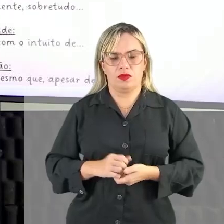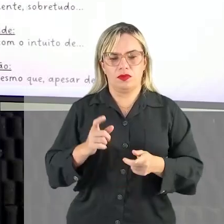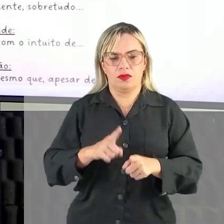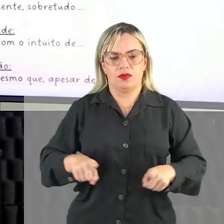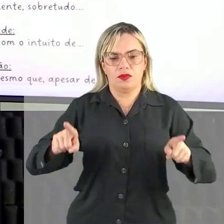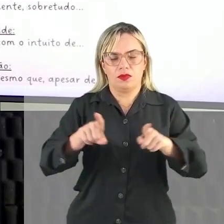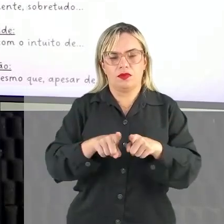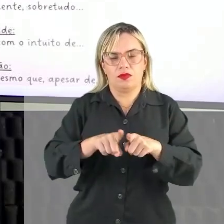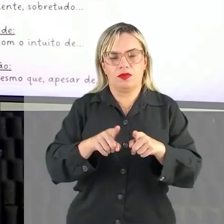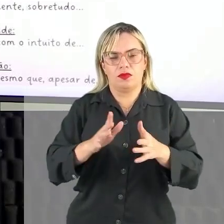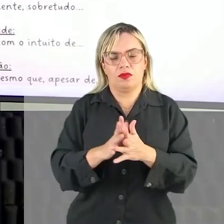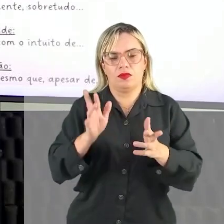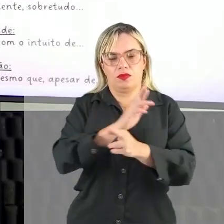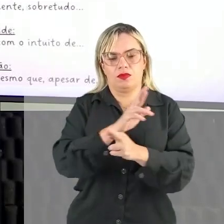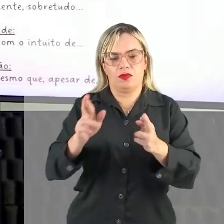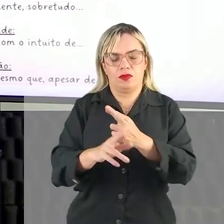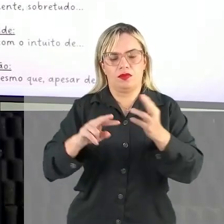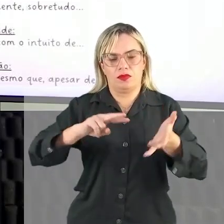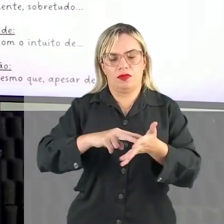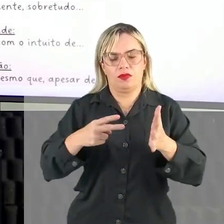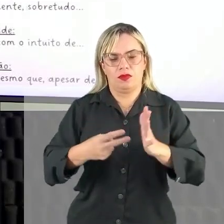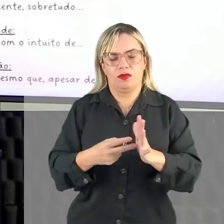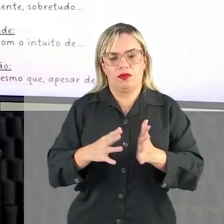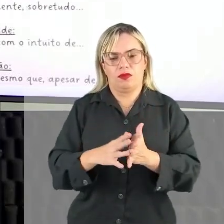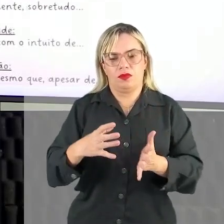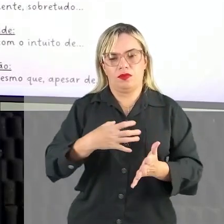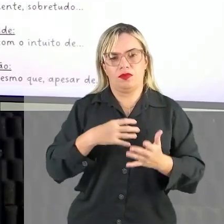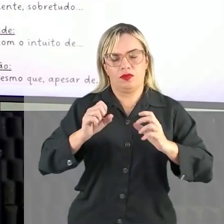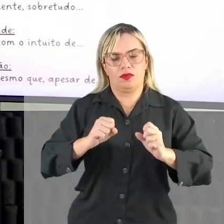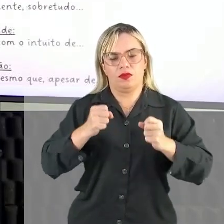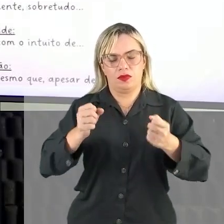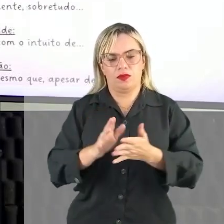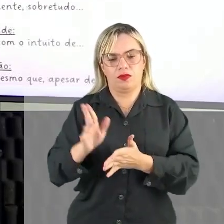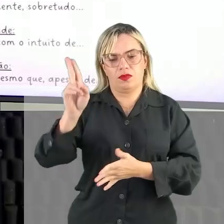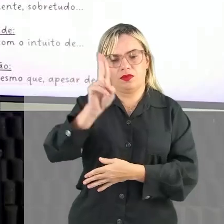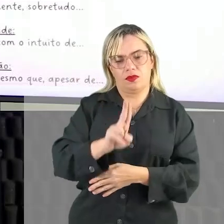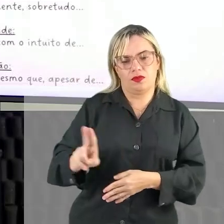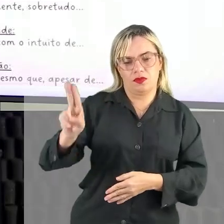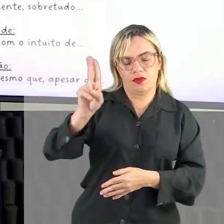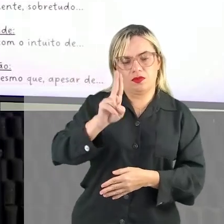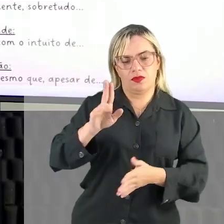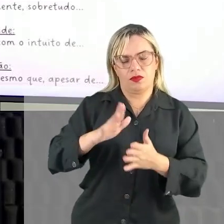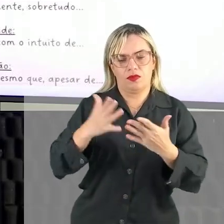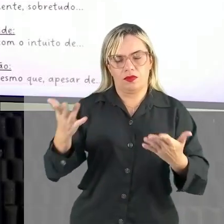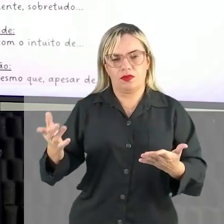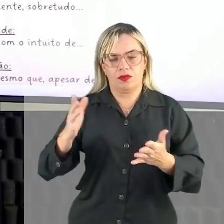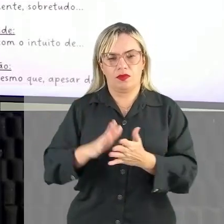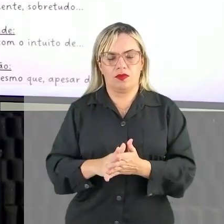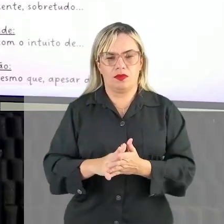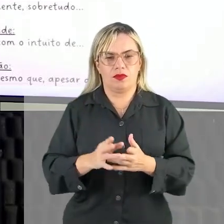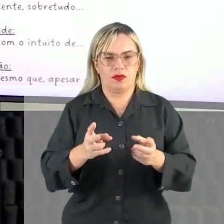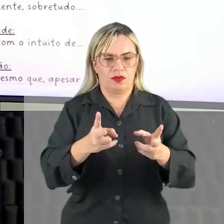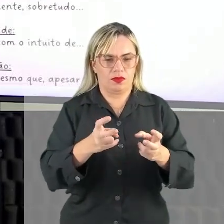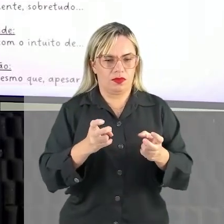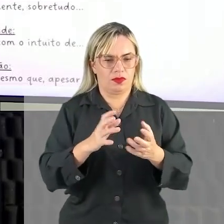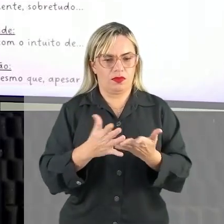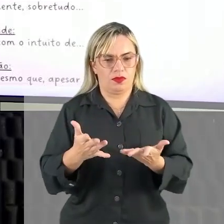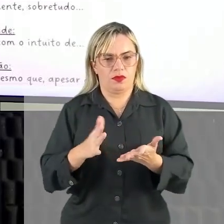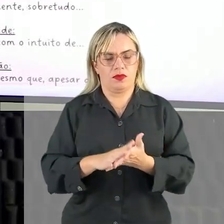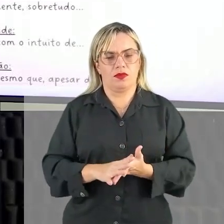também tem outras relações semânticas diversas que vocês poderão colocar aí dentro da concepção de vocês